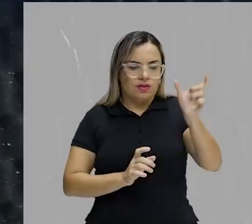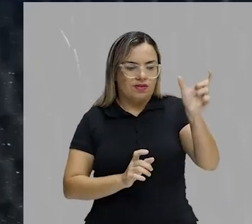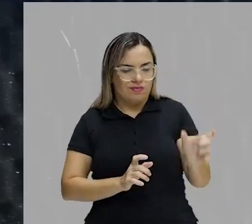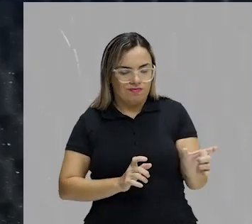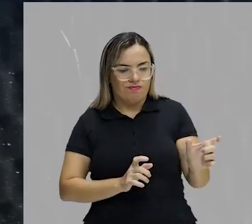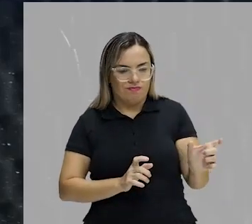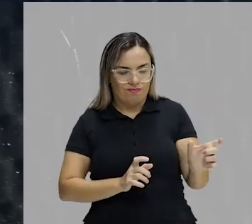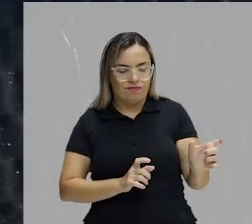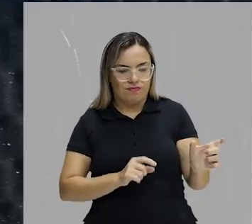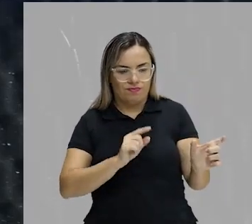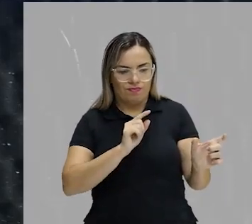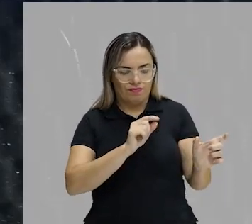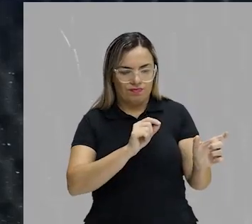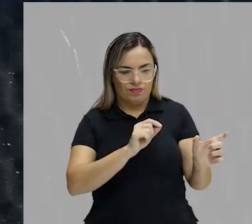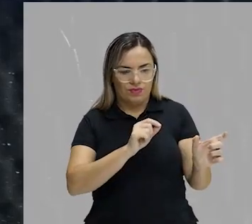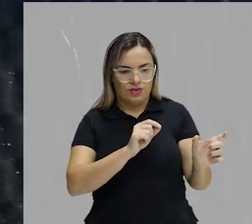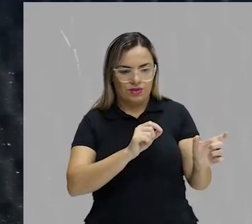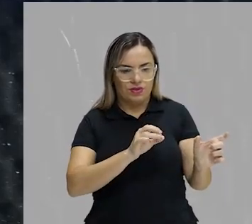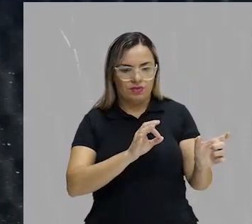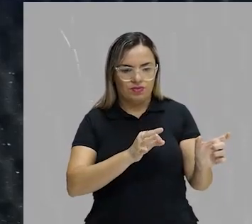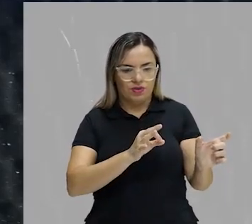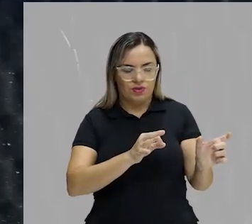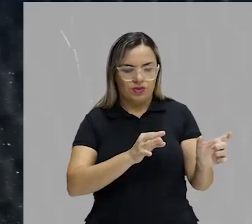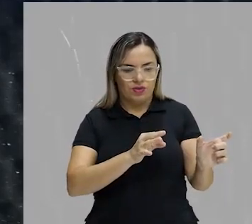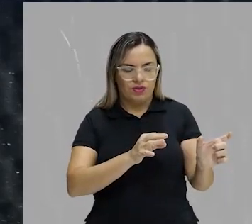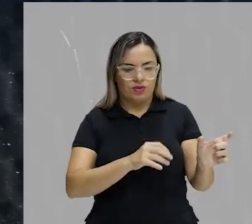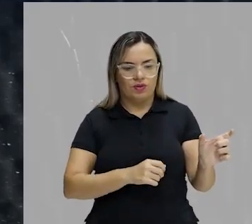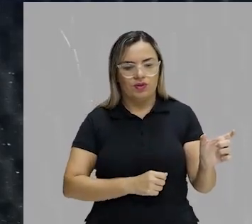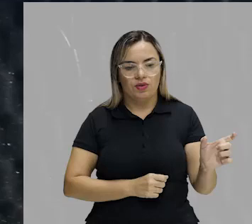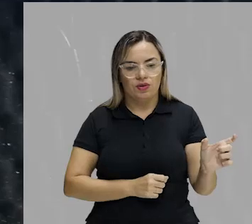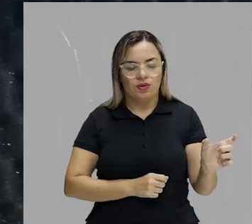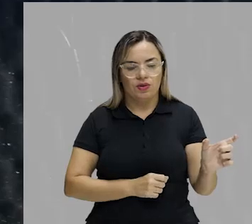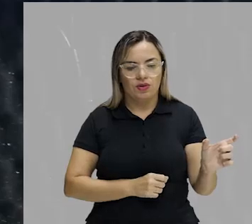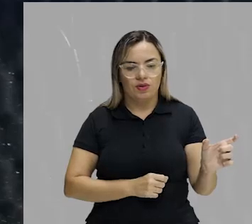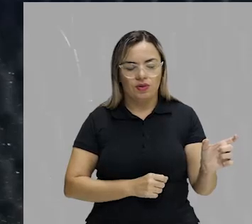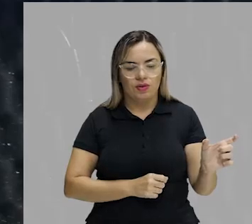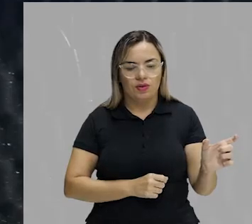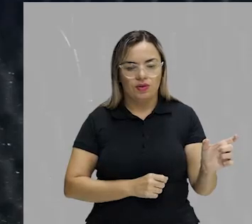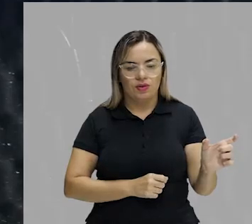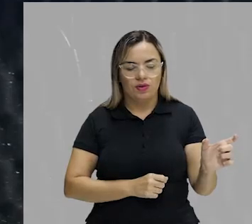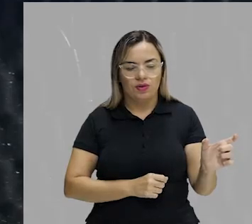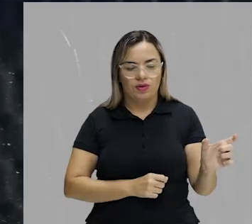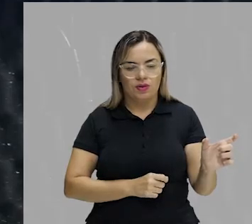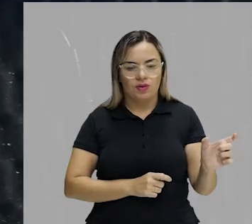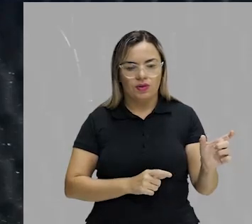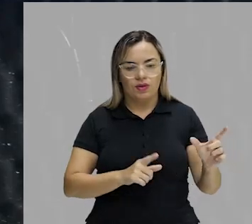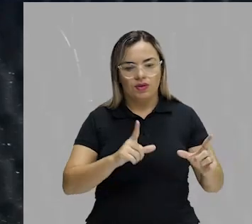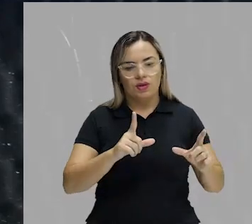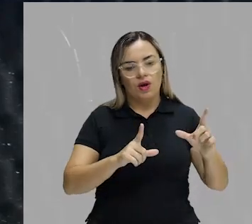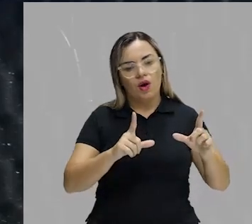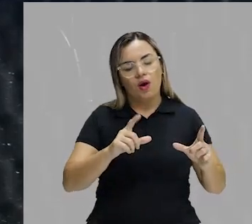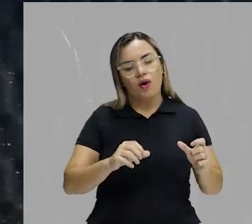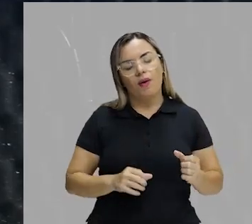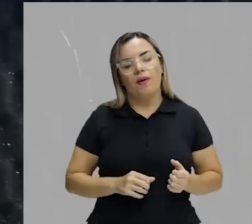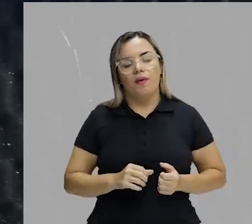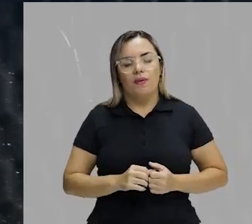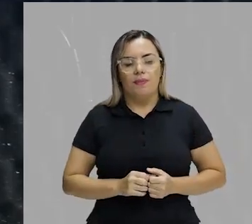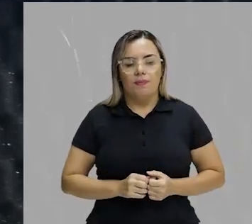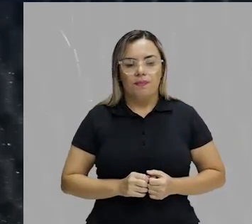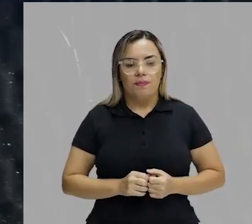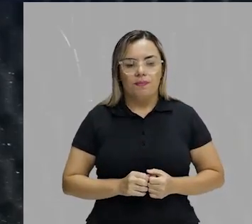sujeito. Confirmou o que? A notícia. Mas quando eu digo ele confirmou que estava em casa,